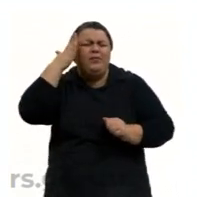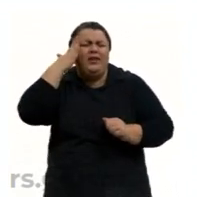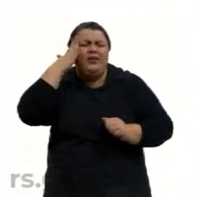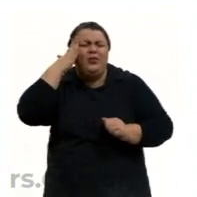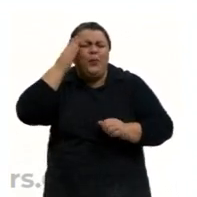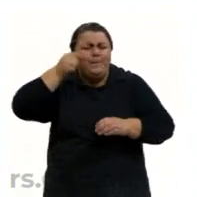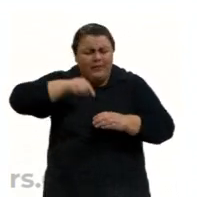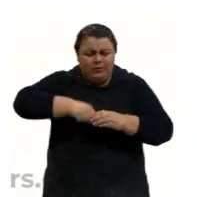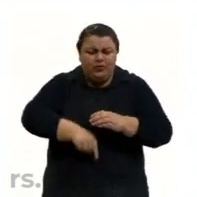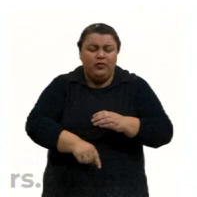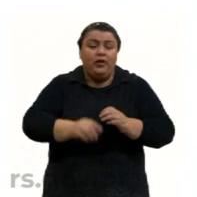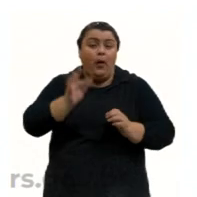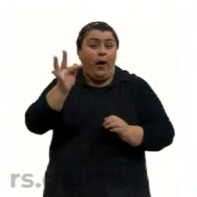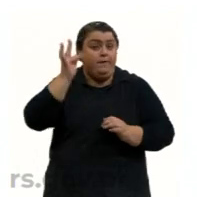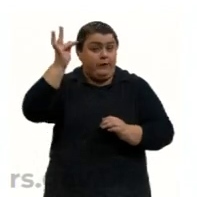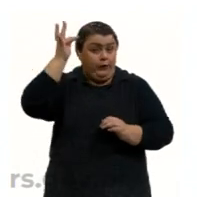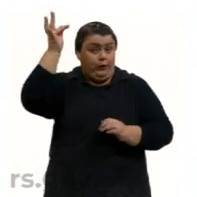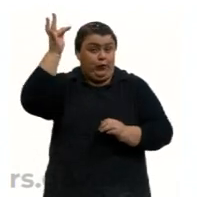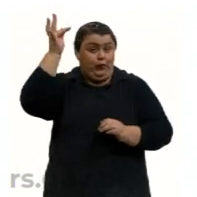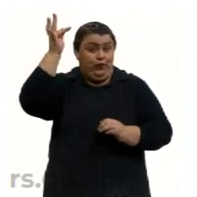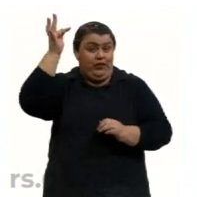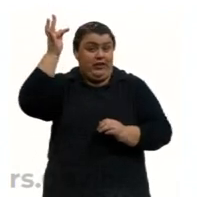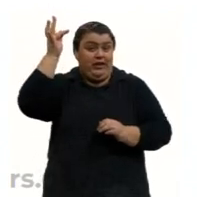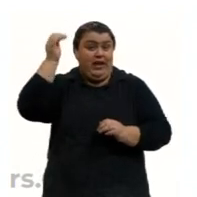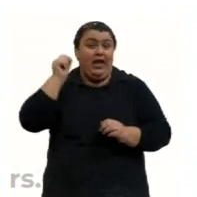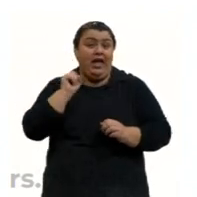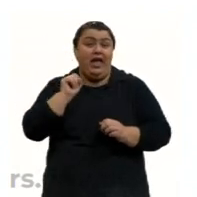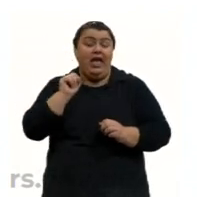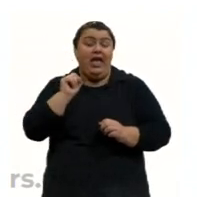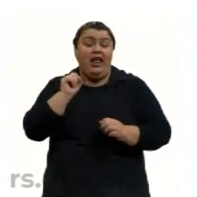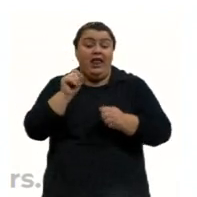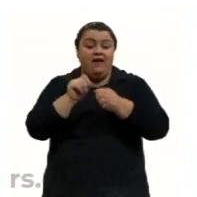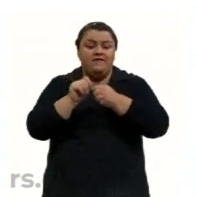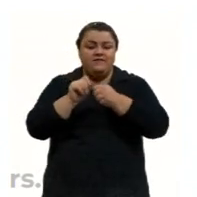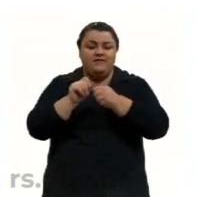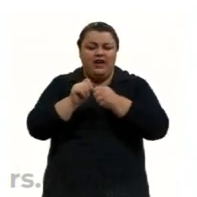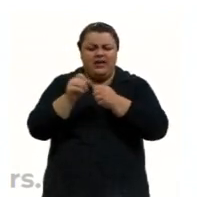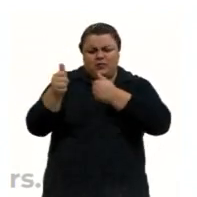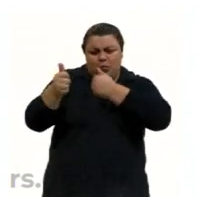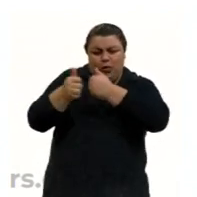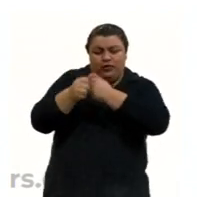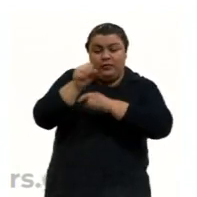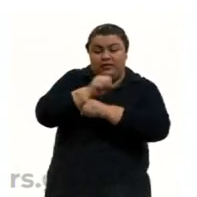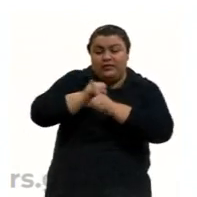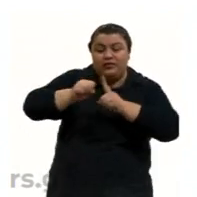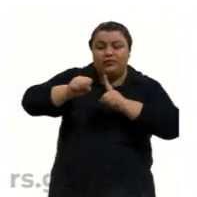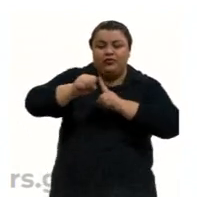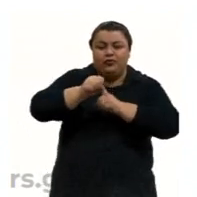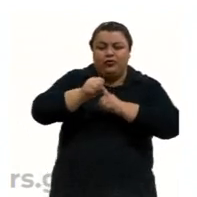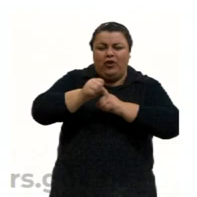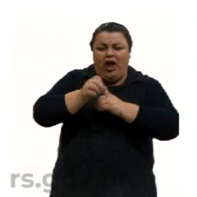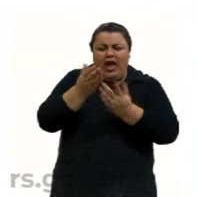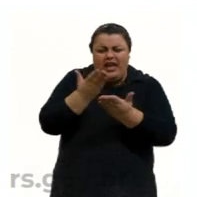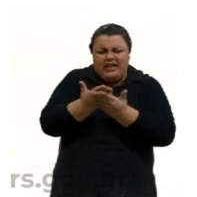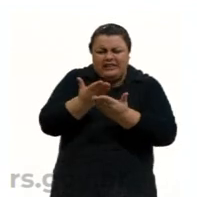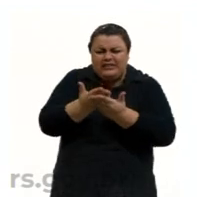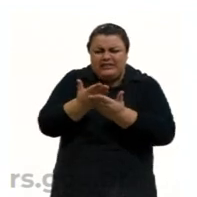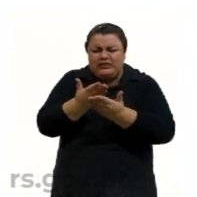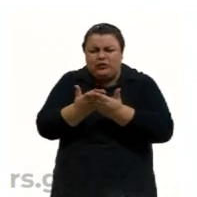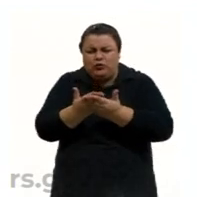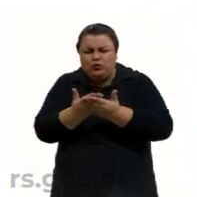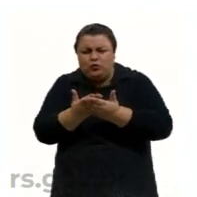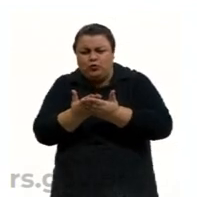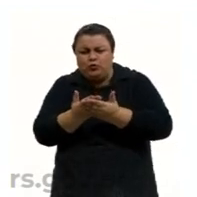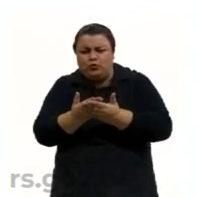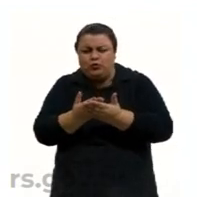senso comum então a filosofia se ocupa e também próximo a sociologia desnaturalizar esses processos